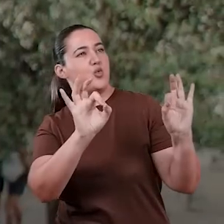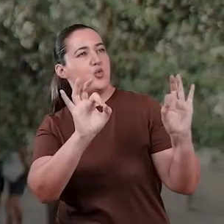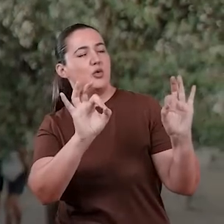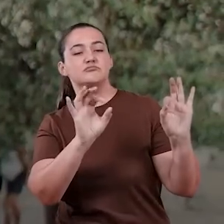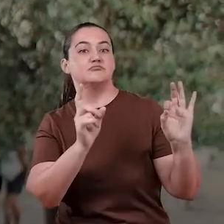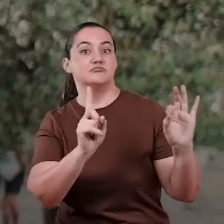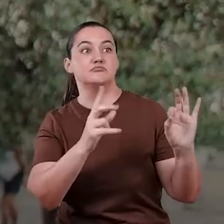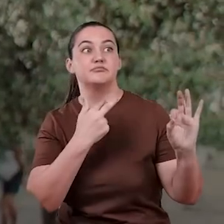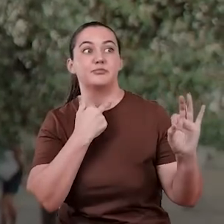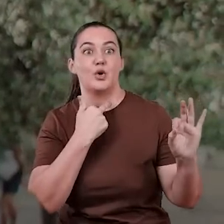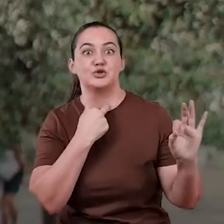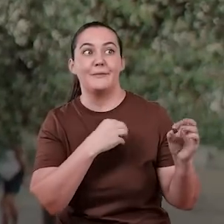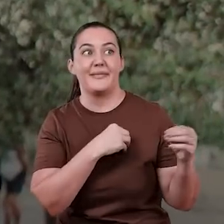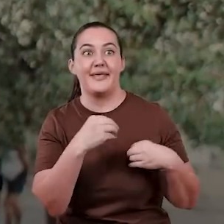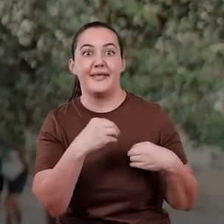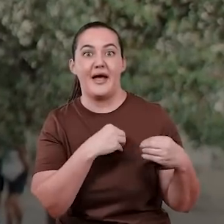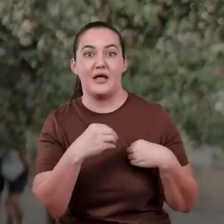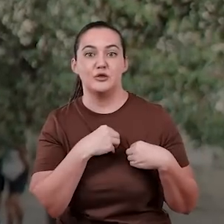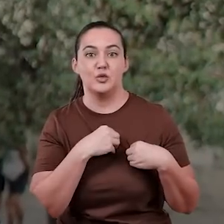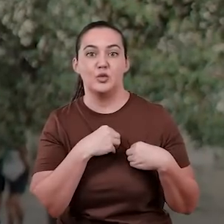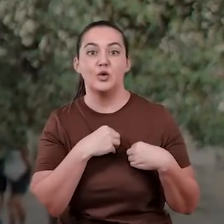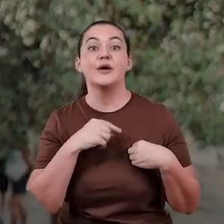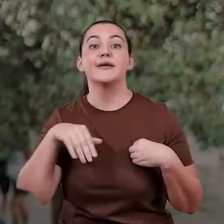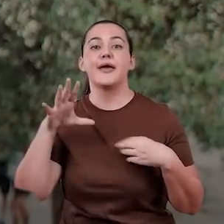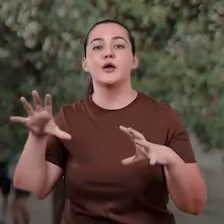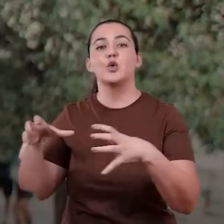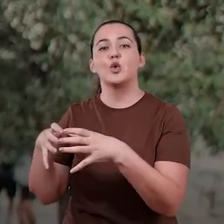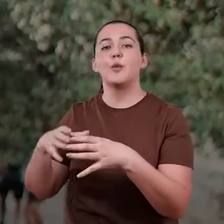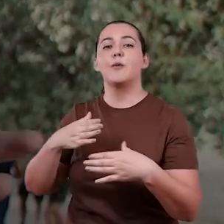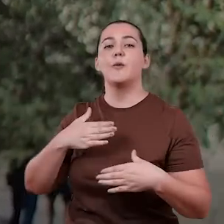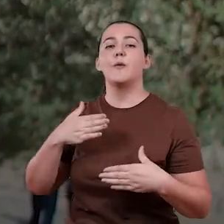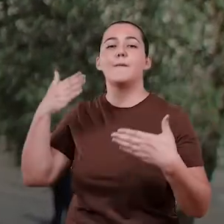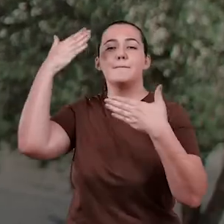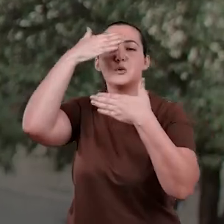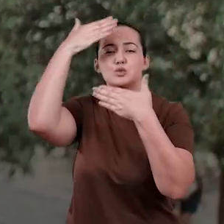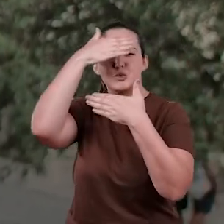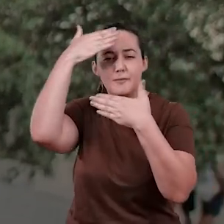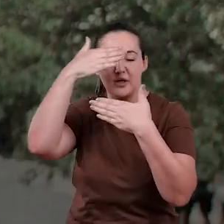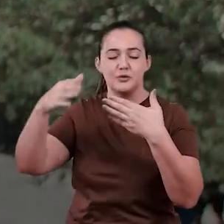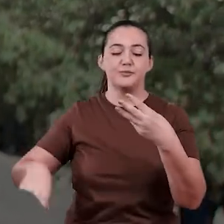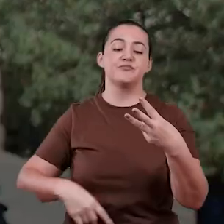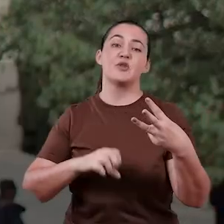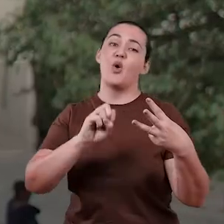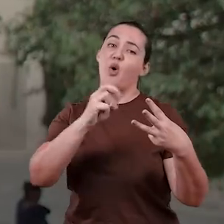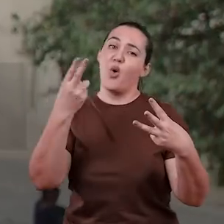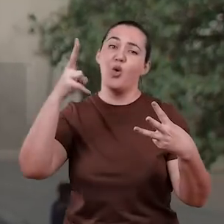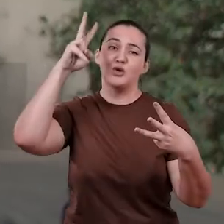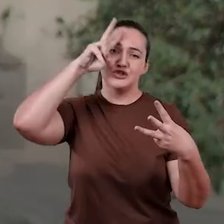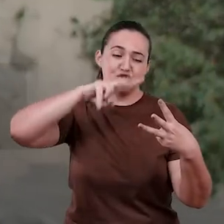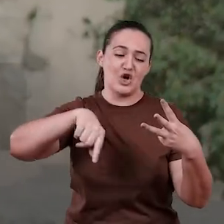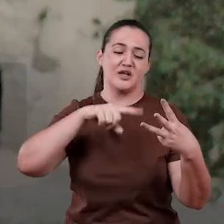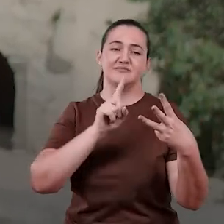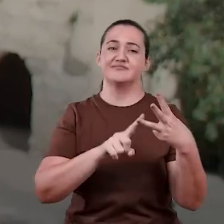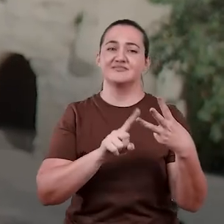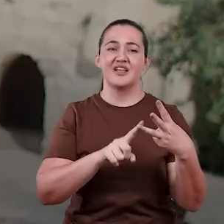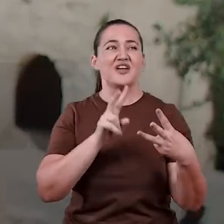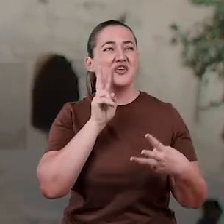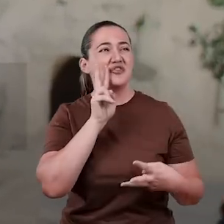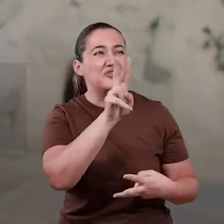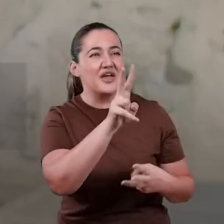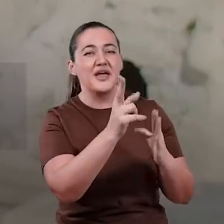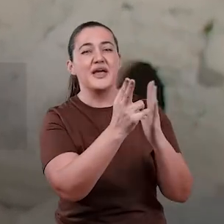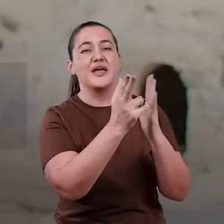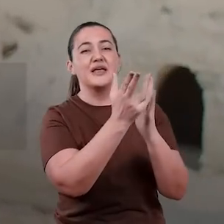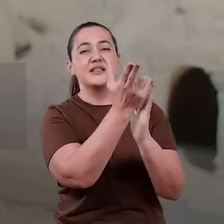haram ou pecado foram os muçulmanos. E a terceira explicação que eu encontro é que muitas pessoas acreditavam que